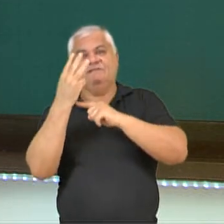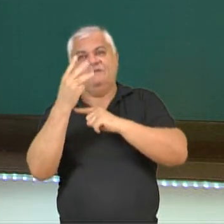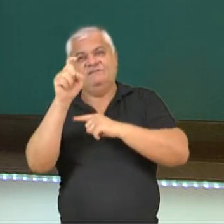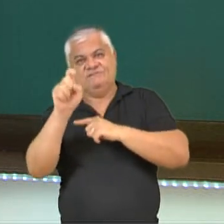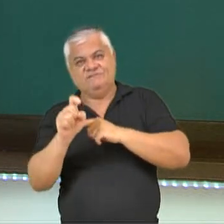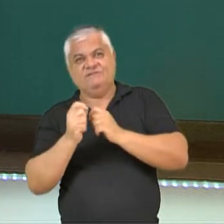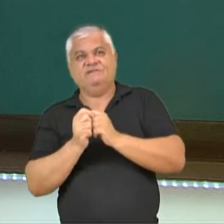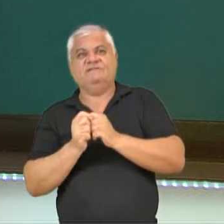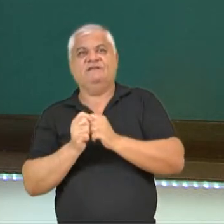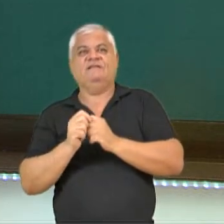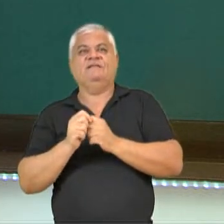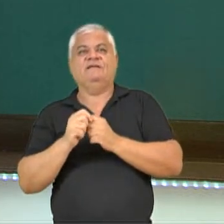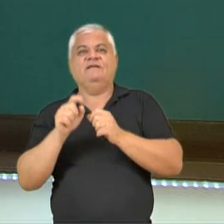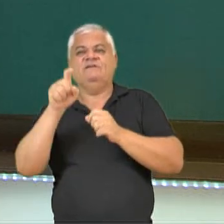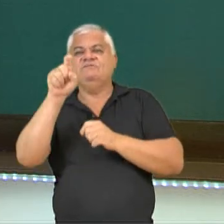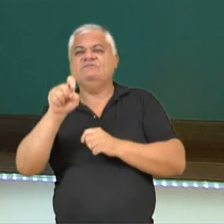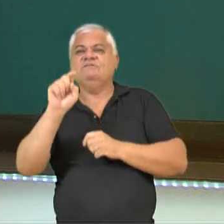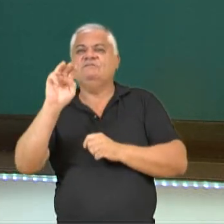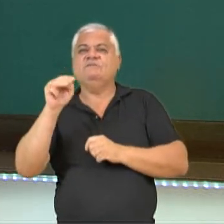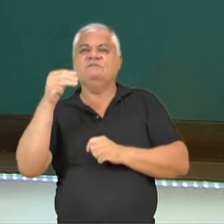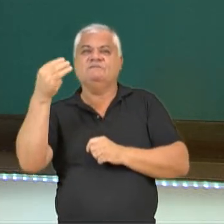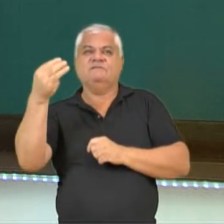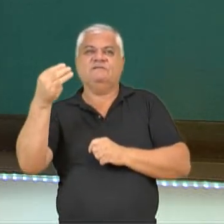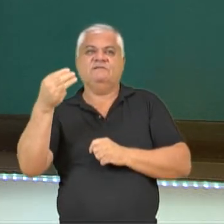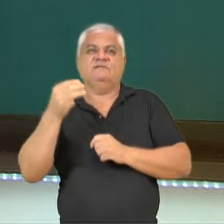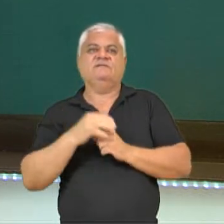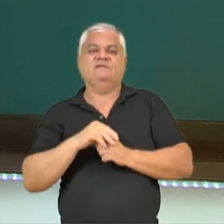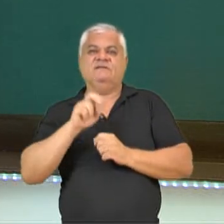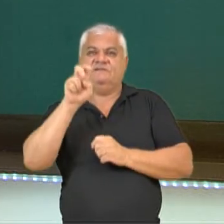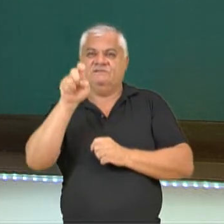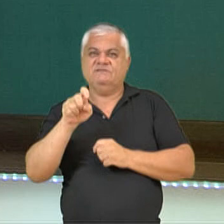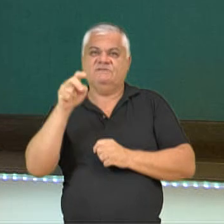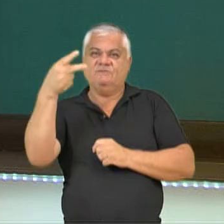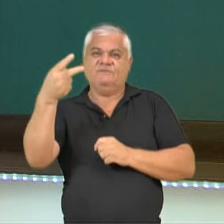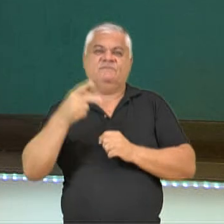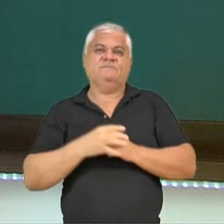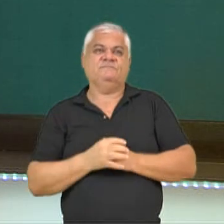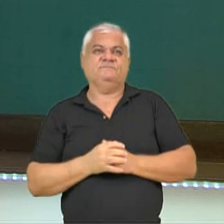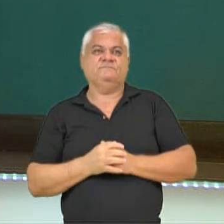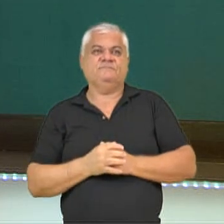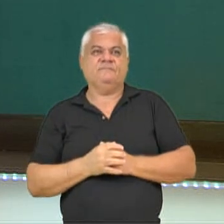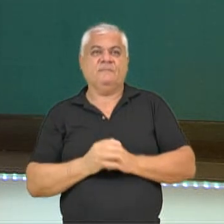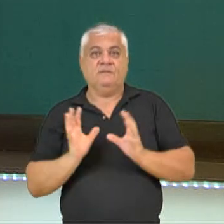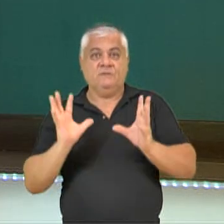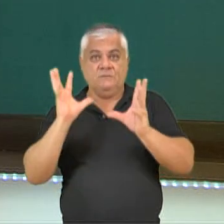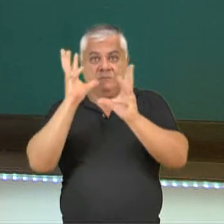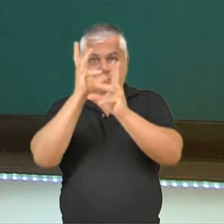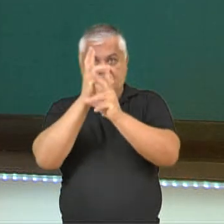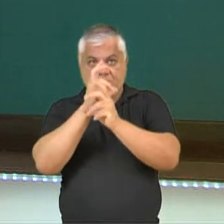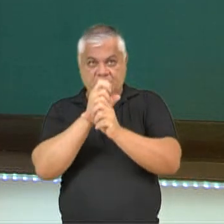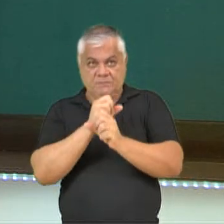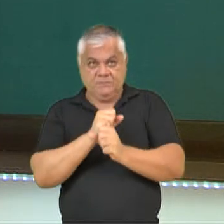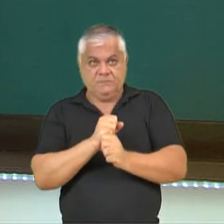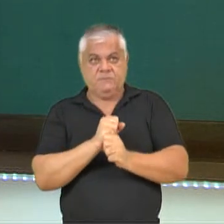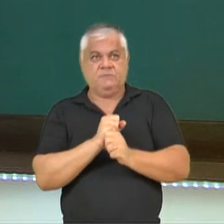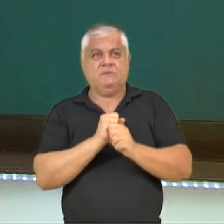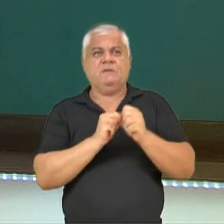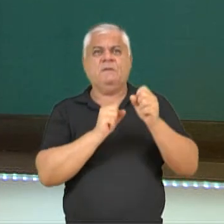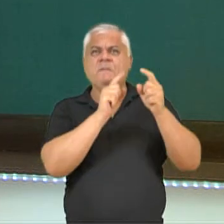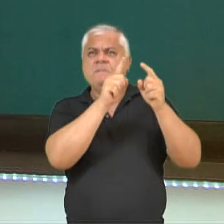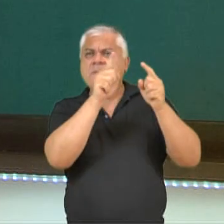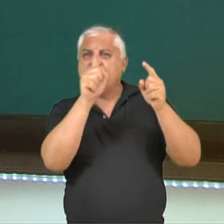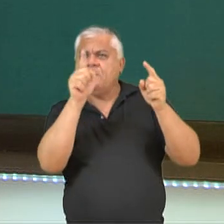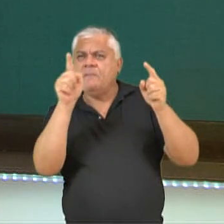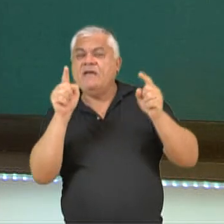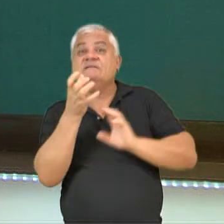x. E esse verdinho é x por x, então é x ao quadrado. Então, juntando aqui esses 3x, eu tenho